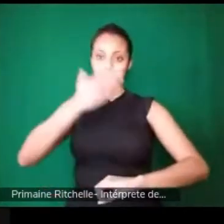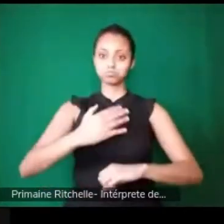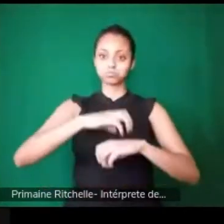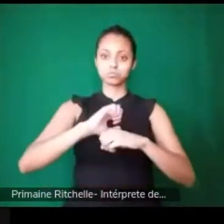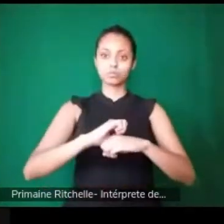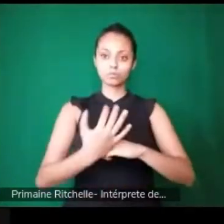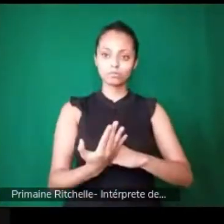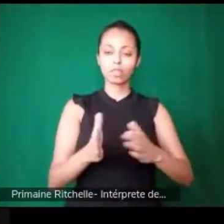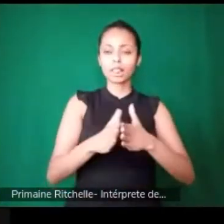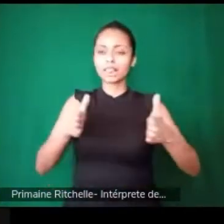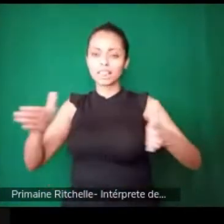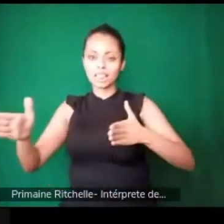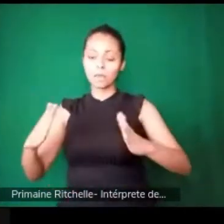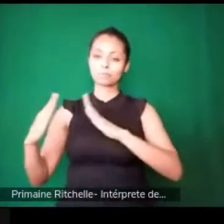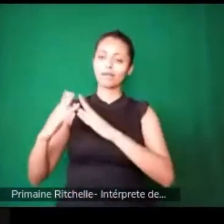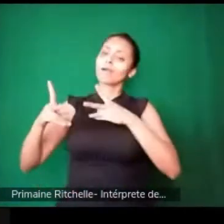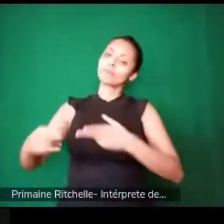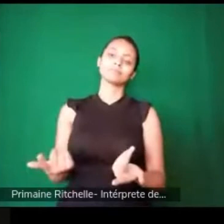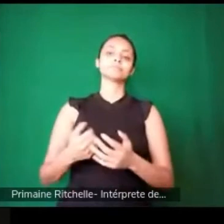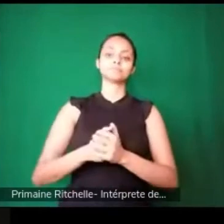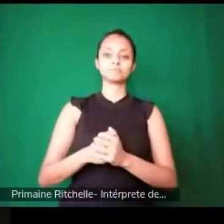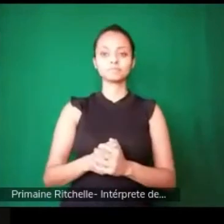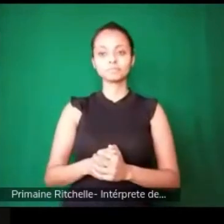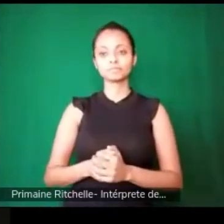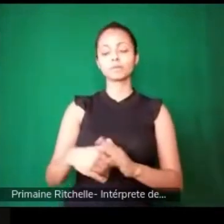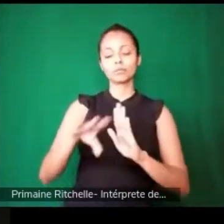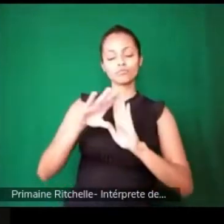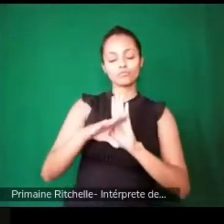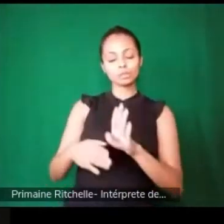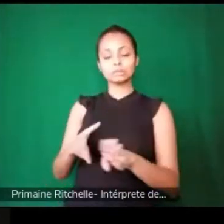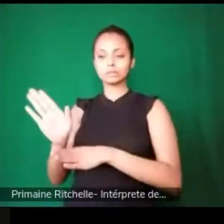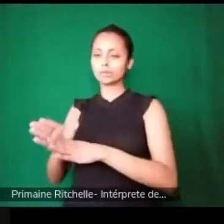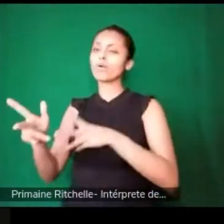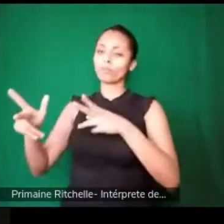de afastamento do trabalho presencial e com as mesmas orientações gerais de como proceder.